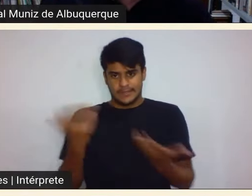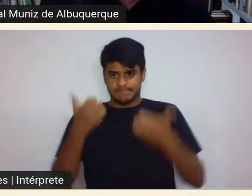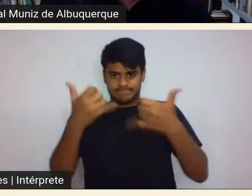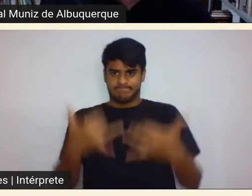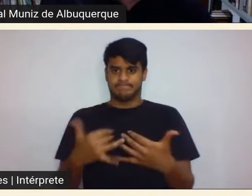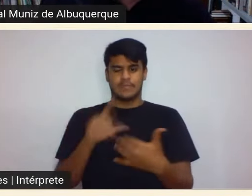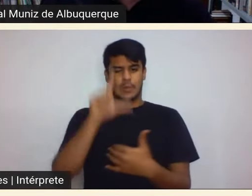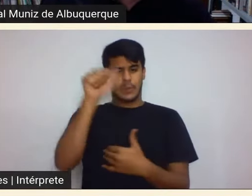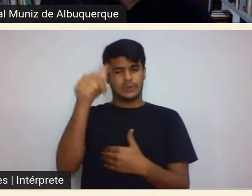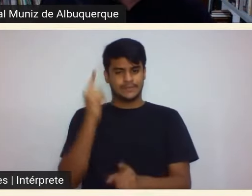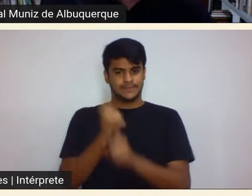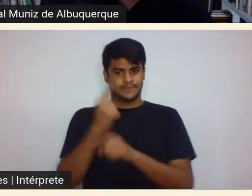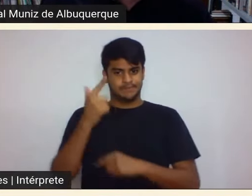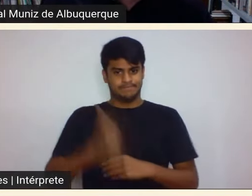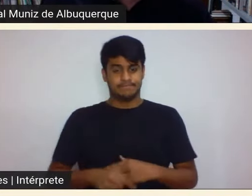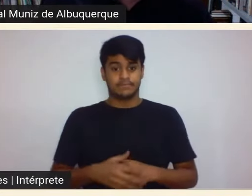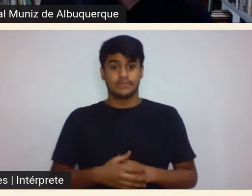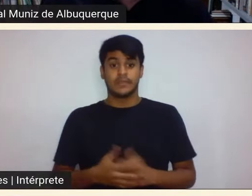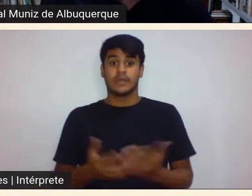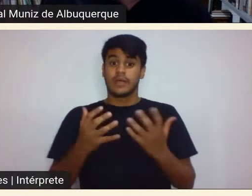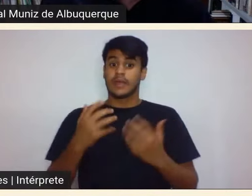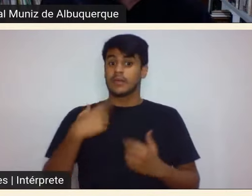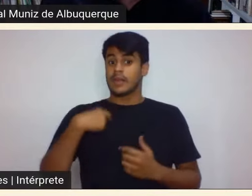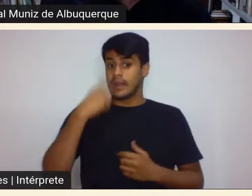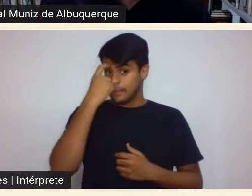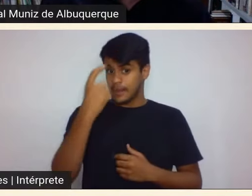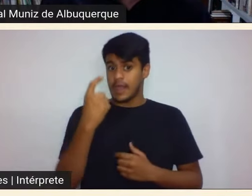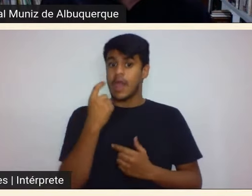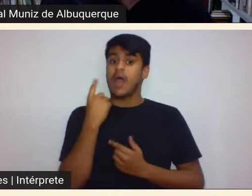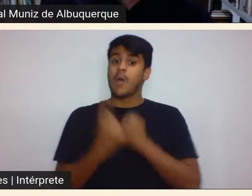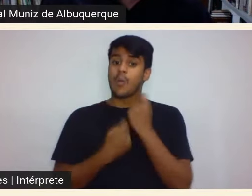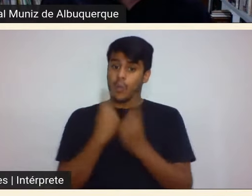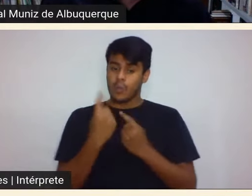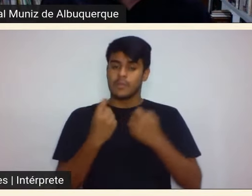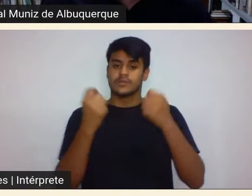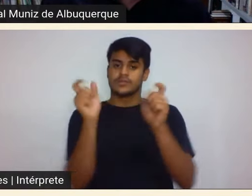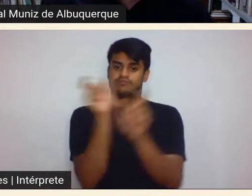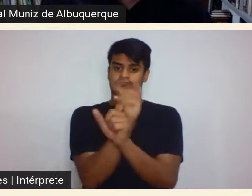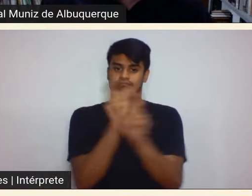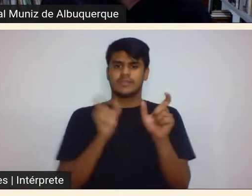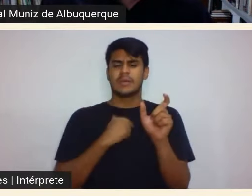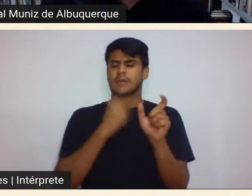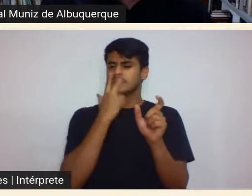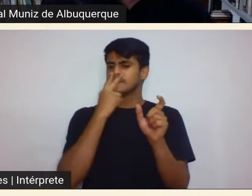oportunidade. Eu só queria um pouco ressaltar alguns termos que eu acho muito simbólicos, muito